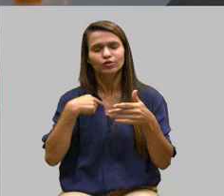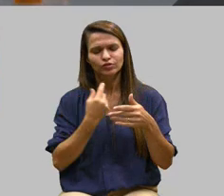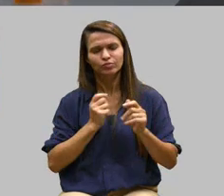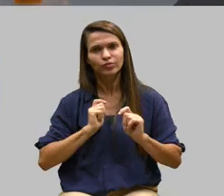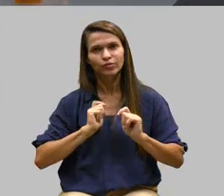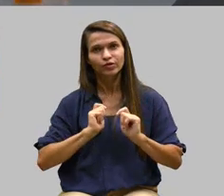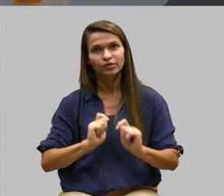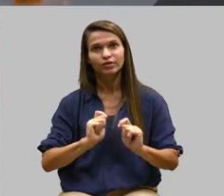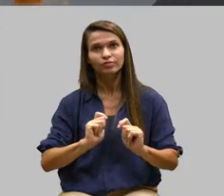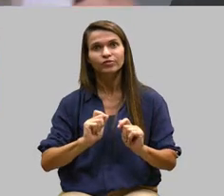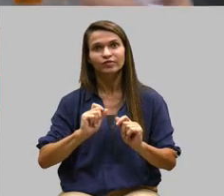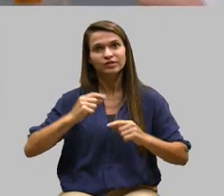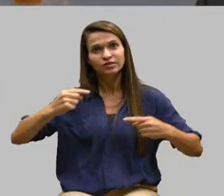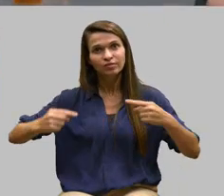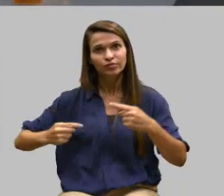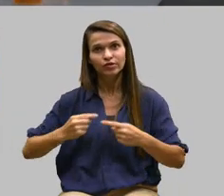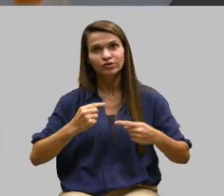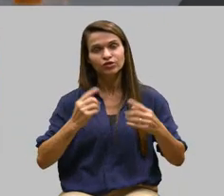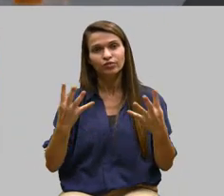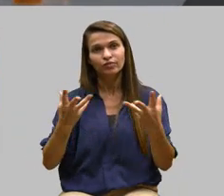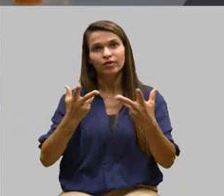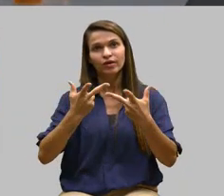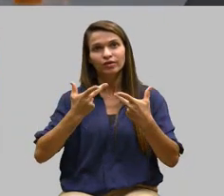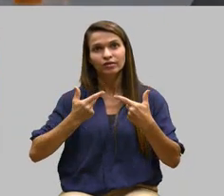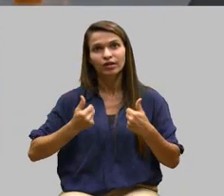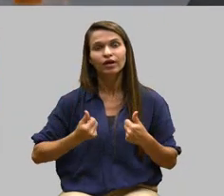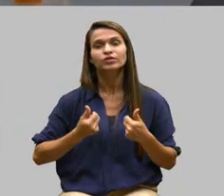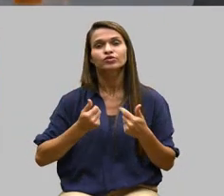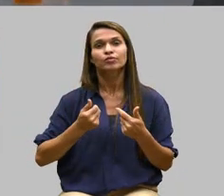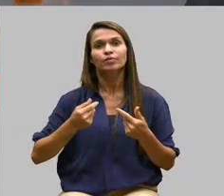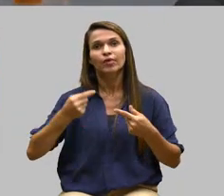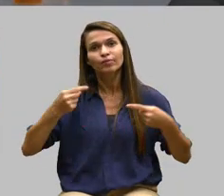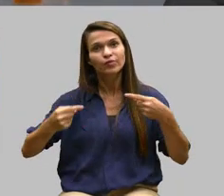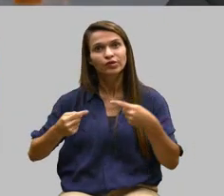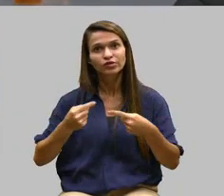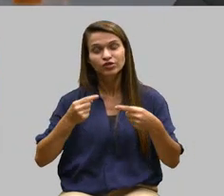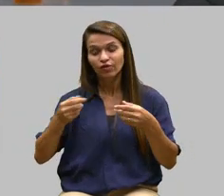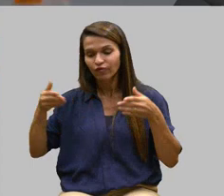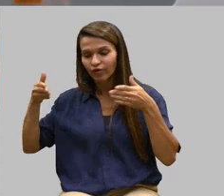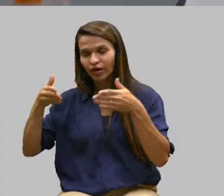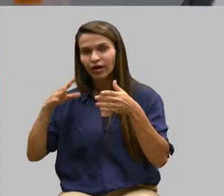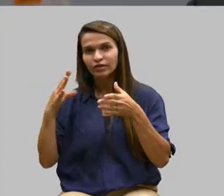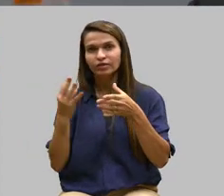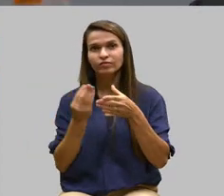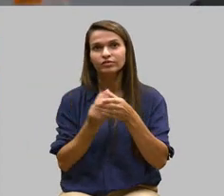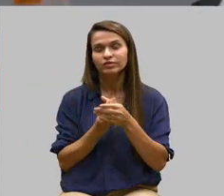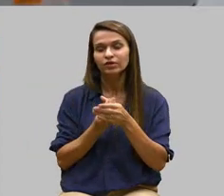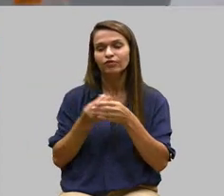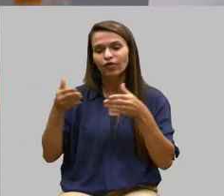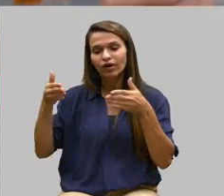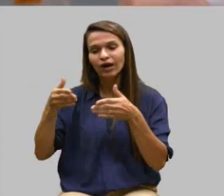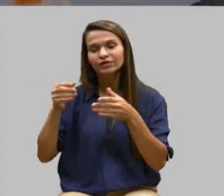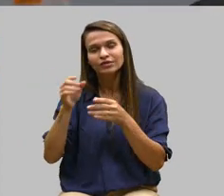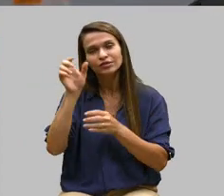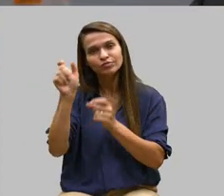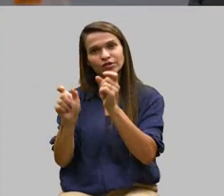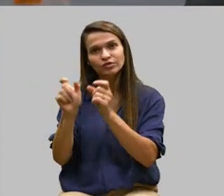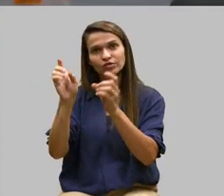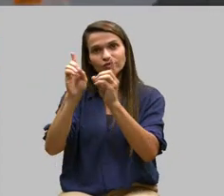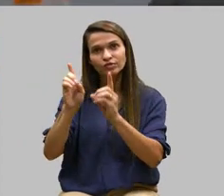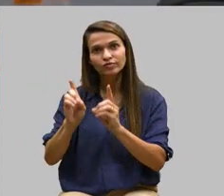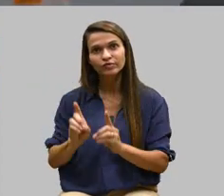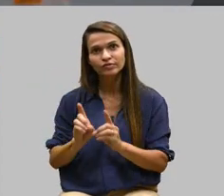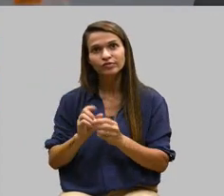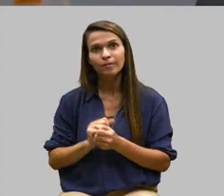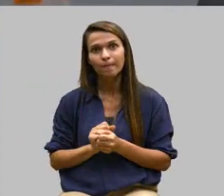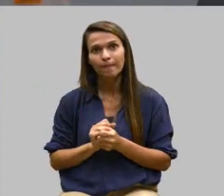essa política de qualidade uma política voltada à inclusão para todas as pessoas com deficiência dizer